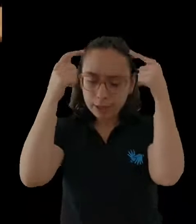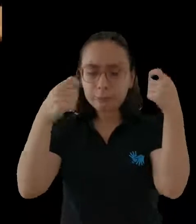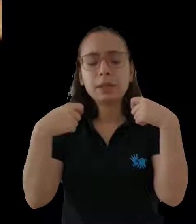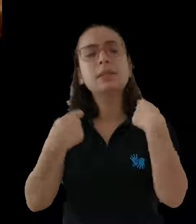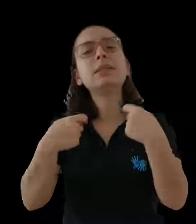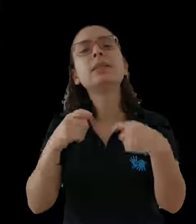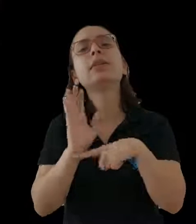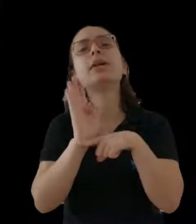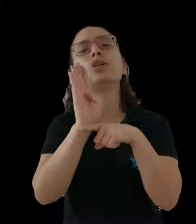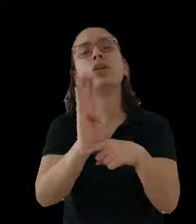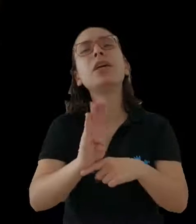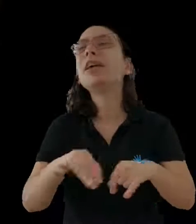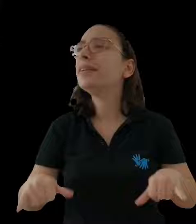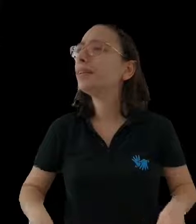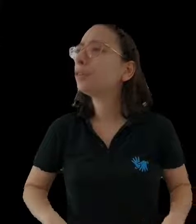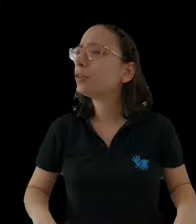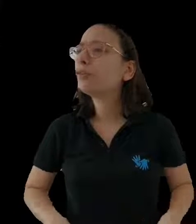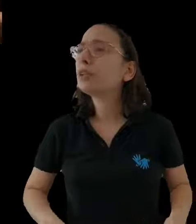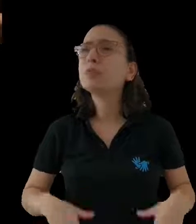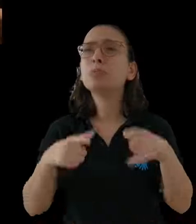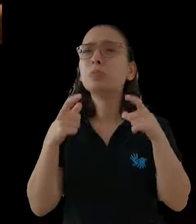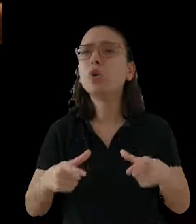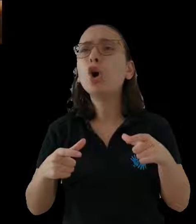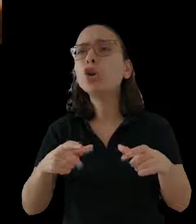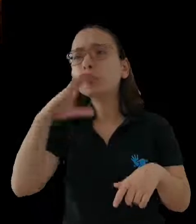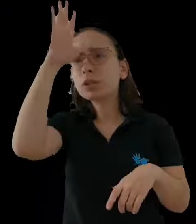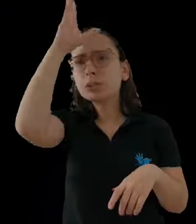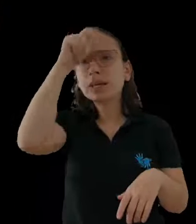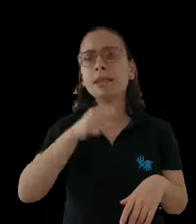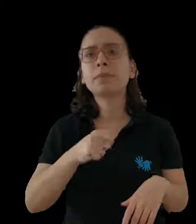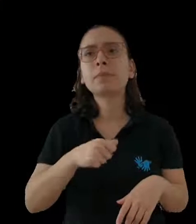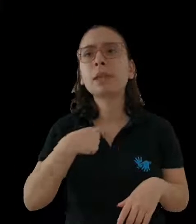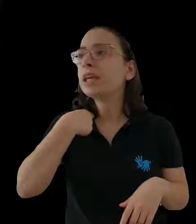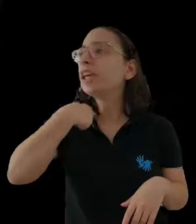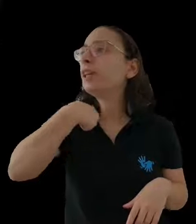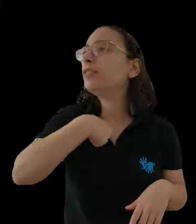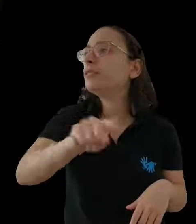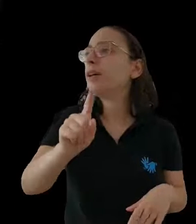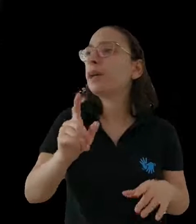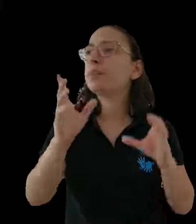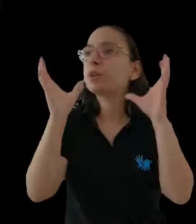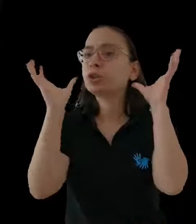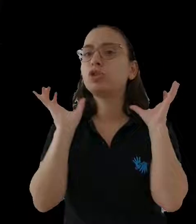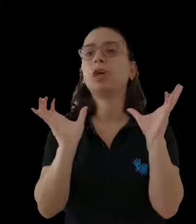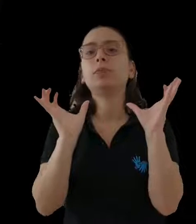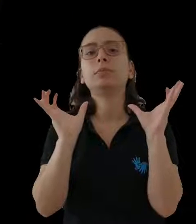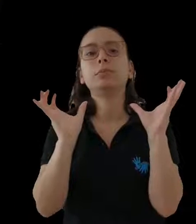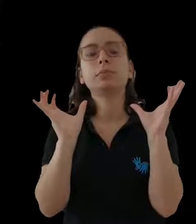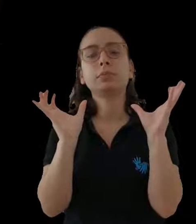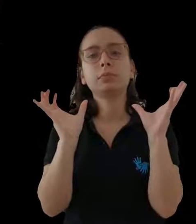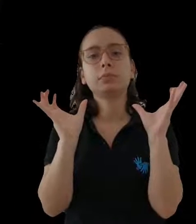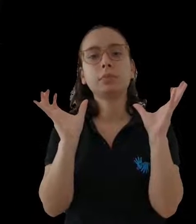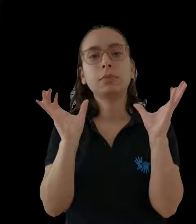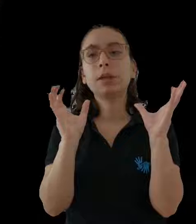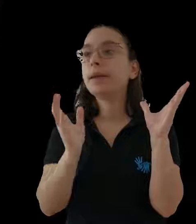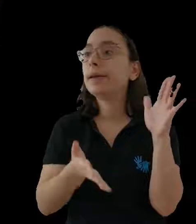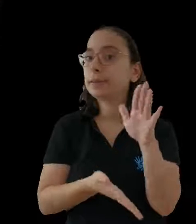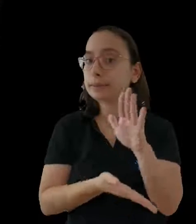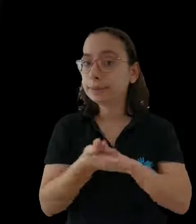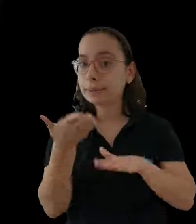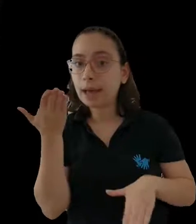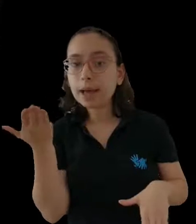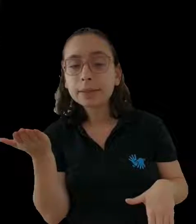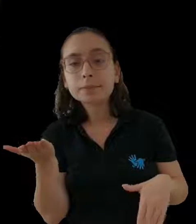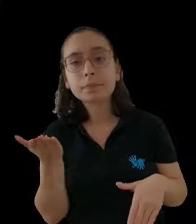ajudar ele, porque ele está sofrendo muito nesse galinheiro. E ele vai em direção ao castelo, né? E aí